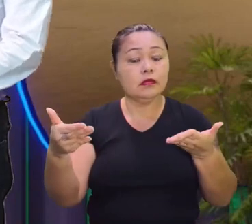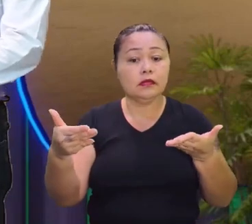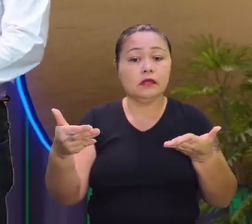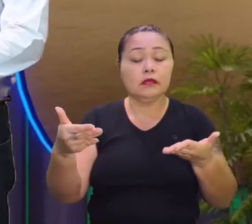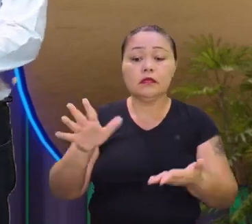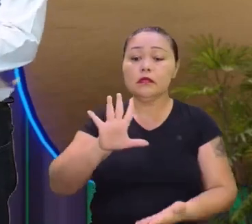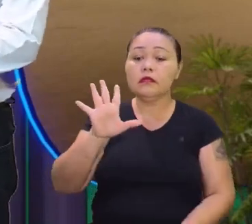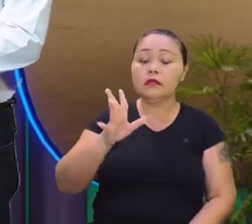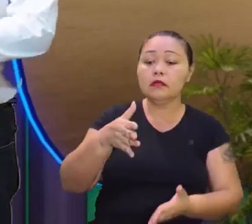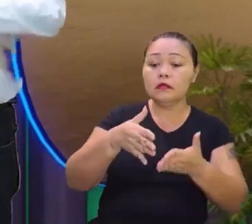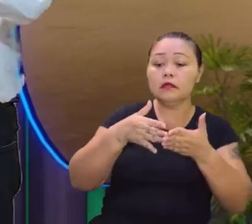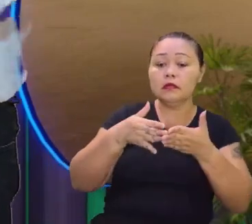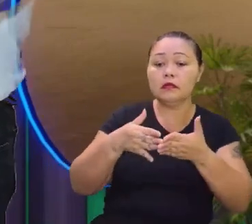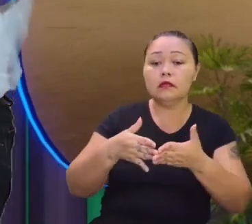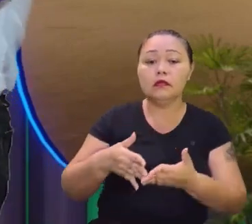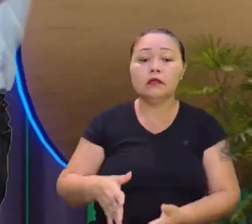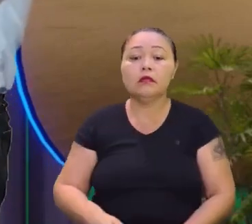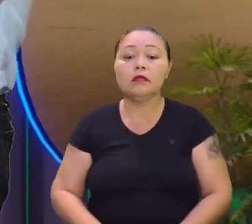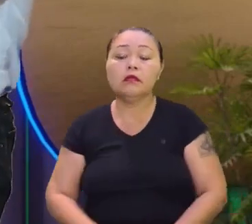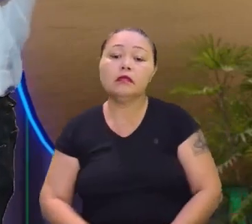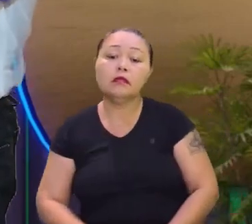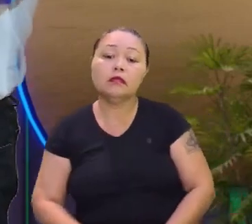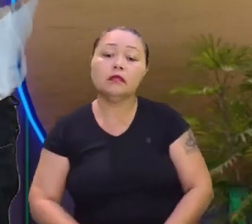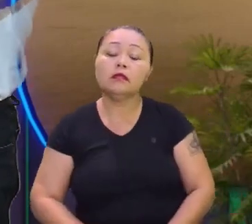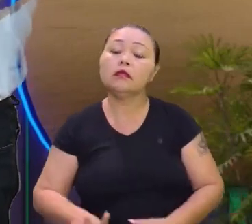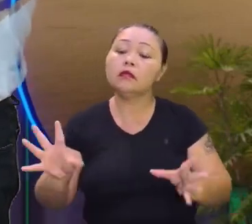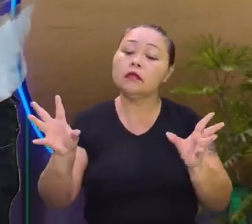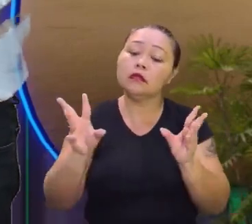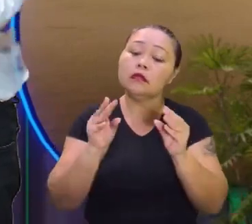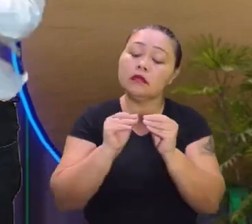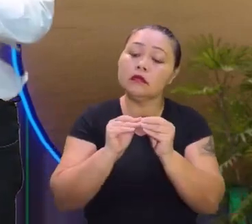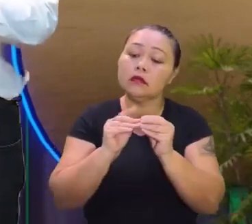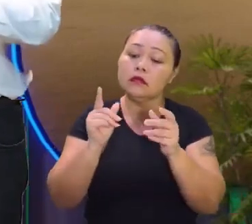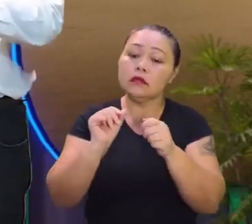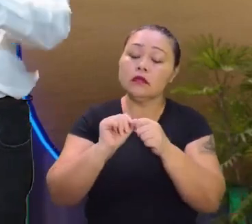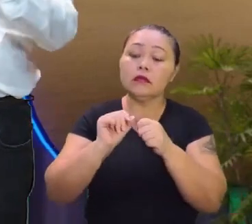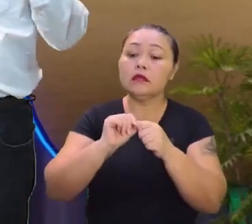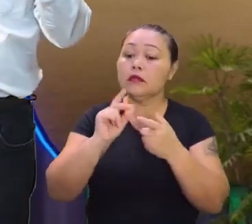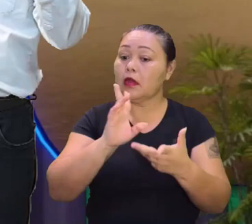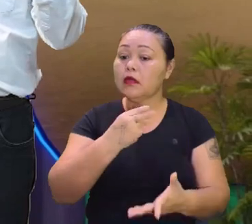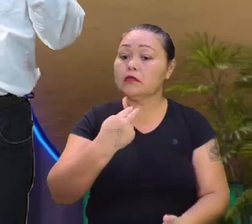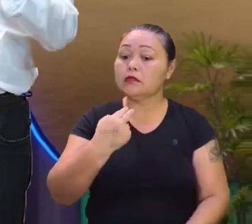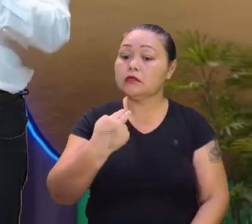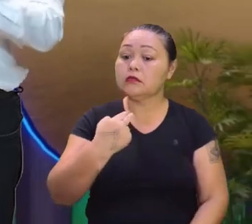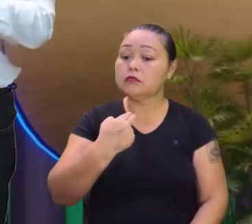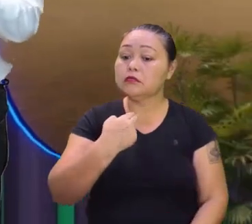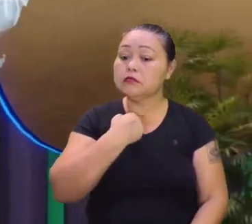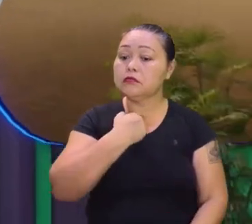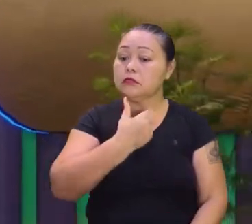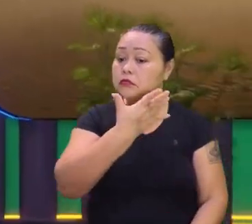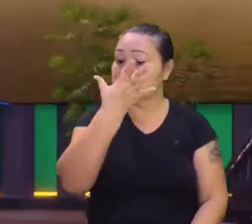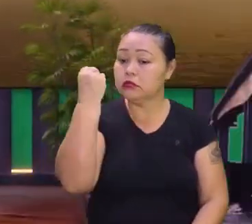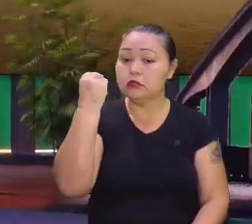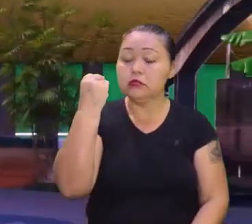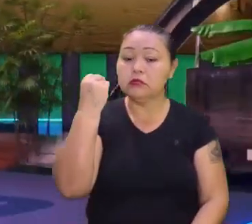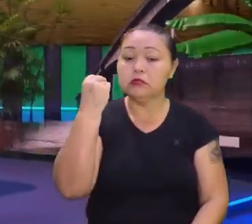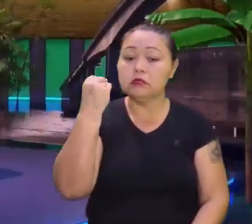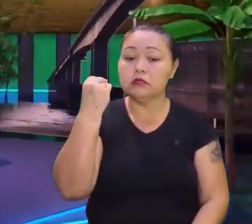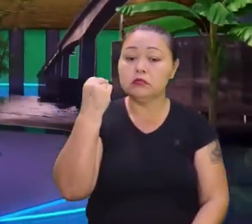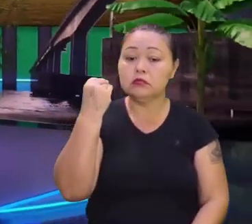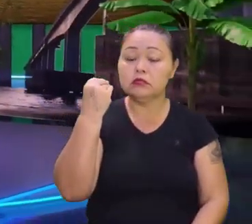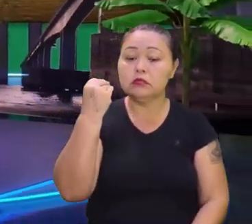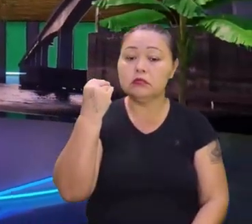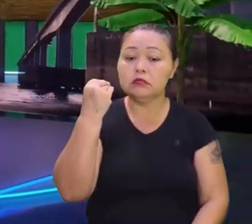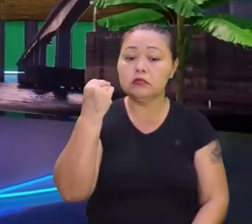Rogério, só me permita, já que a gente está fazendo esse resumo, outra coisa que a gente não deve esquecer, vou colocar lá no quadro agora. Vamos lá, diretor, só um